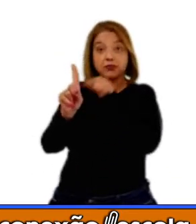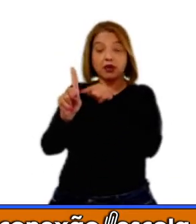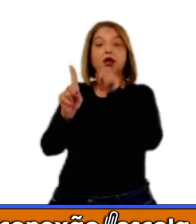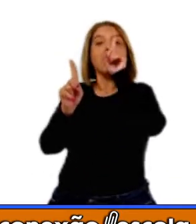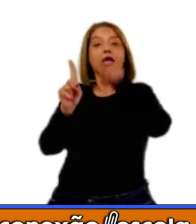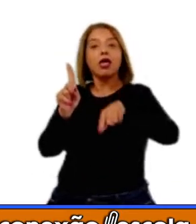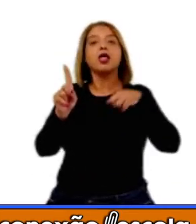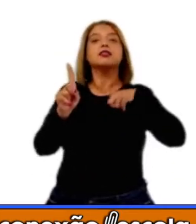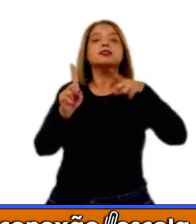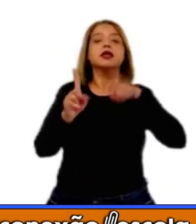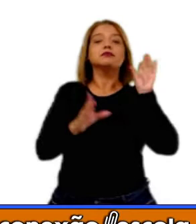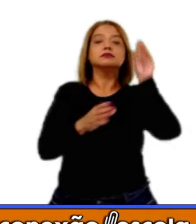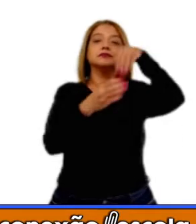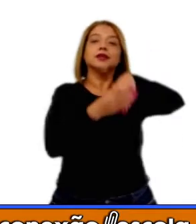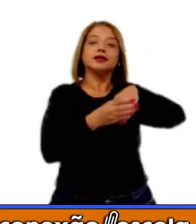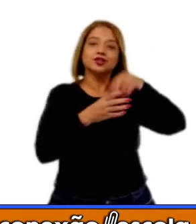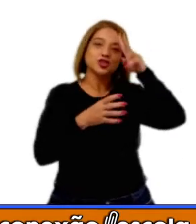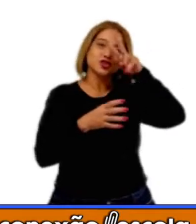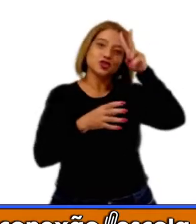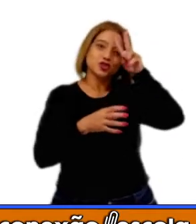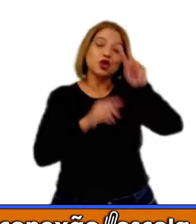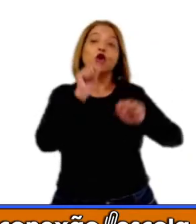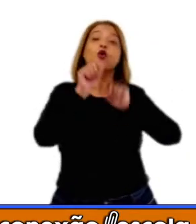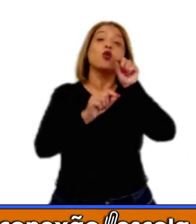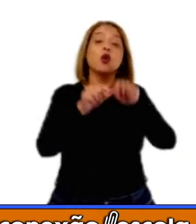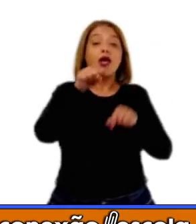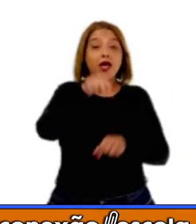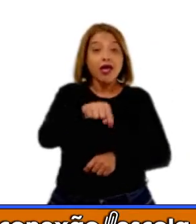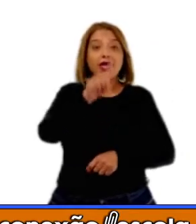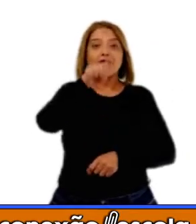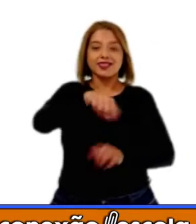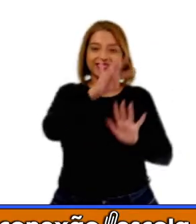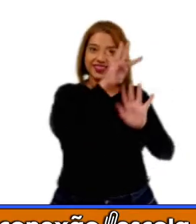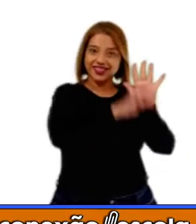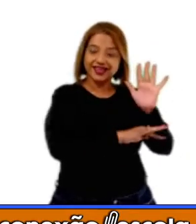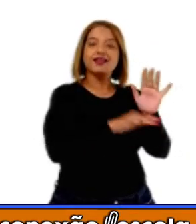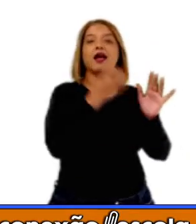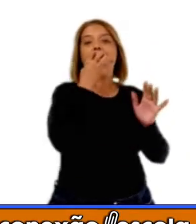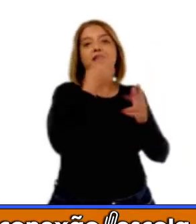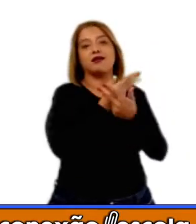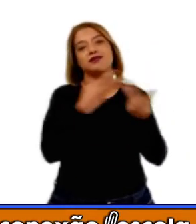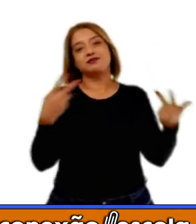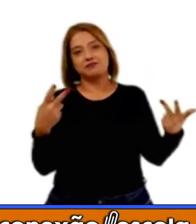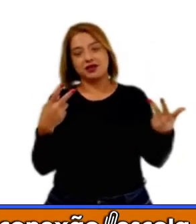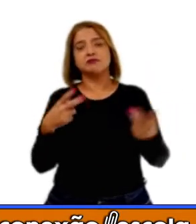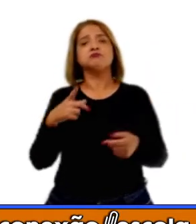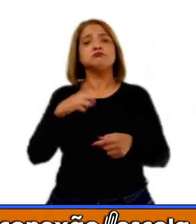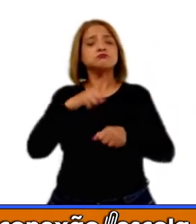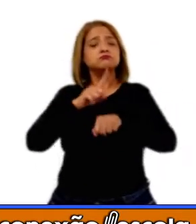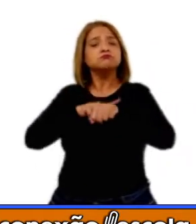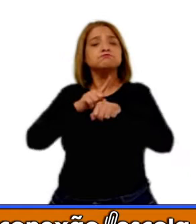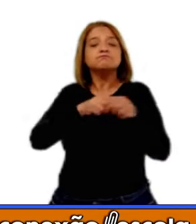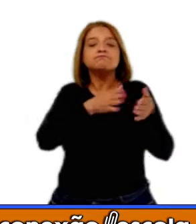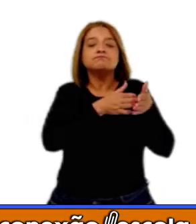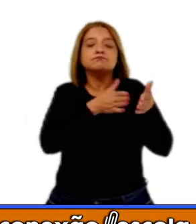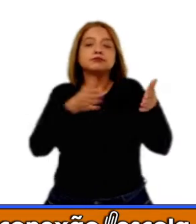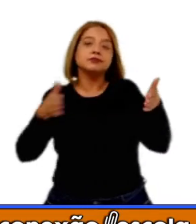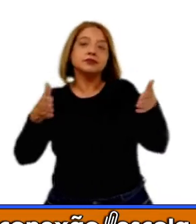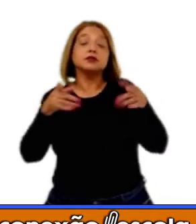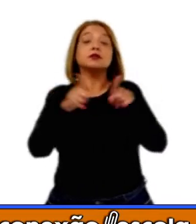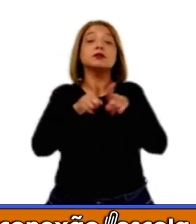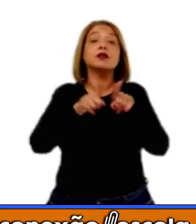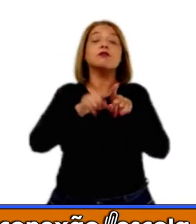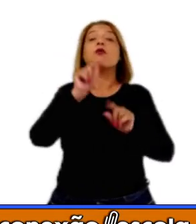à história aqui. Quem são os personagens? Aqui são os animais. Nós temos o tempo, que é quando